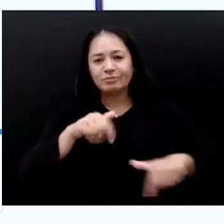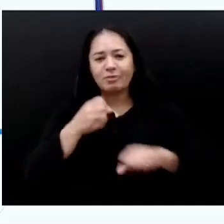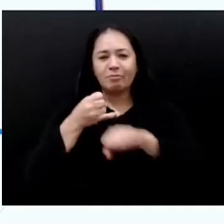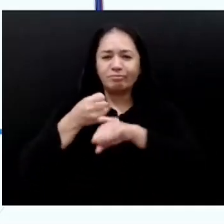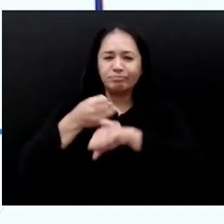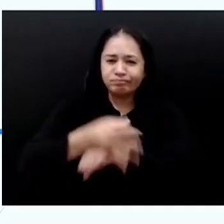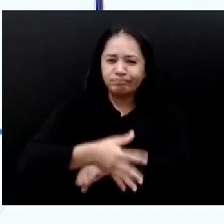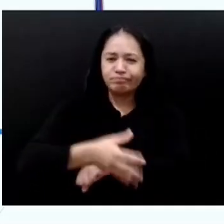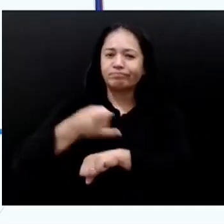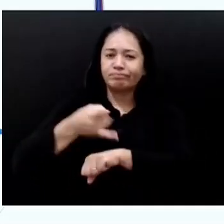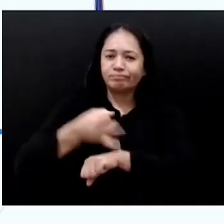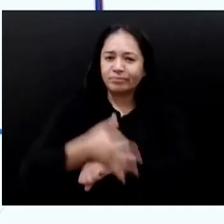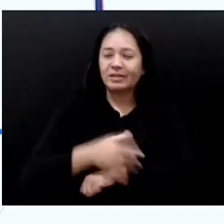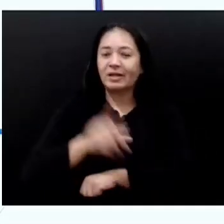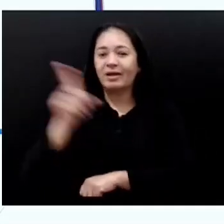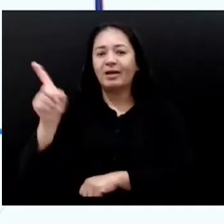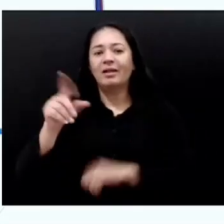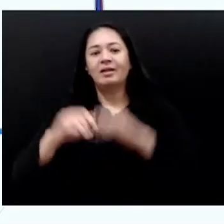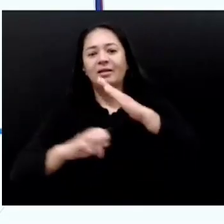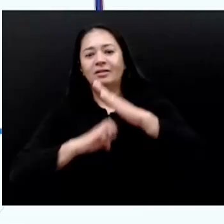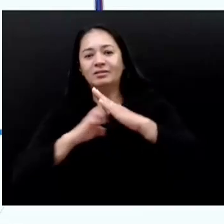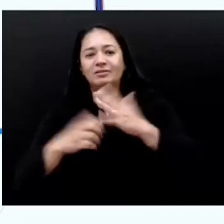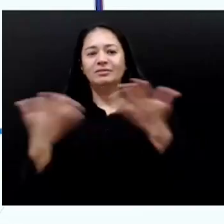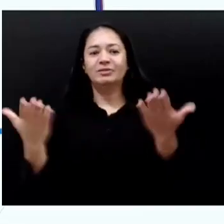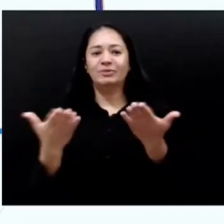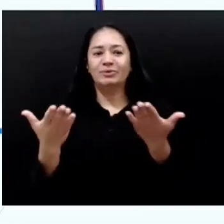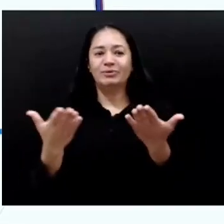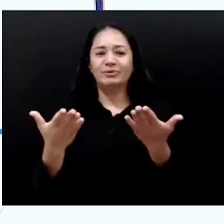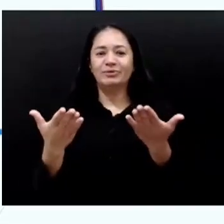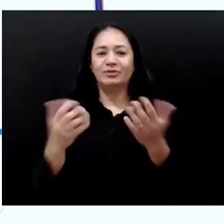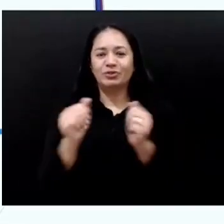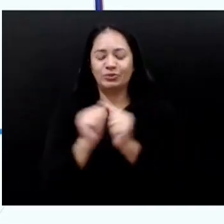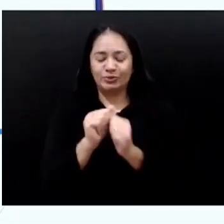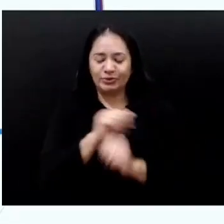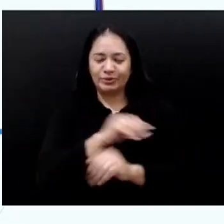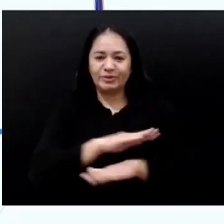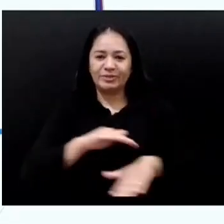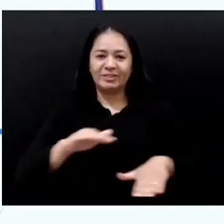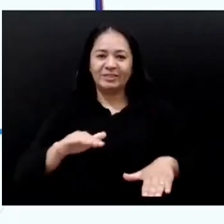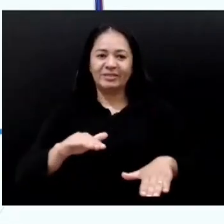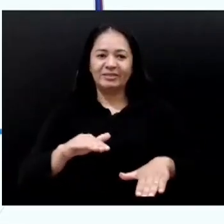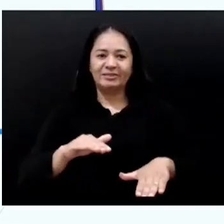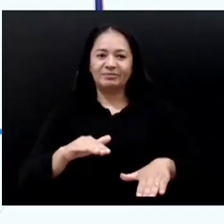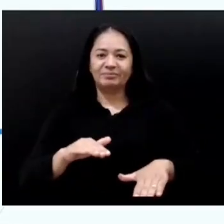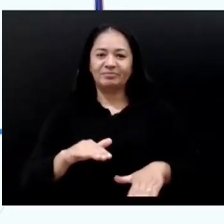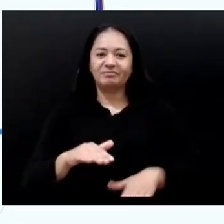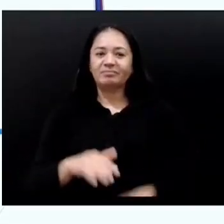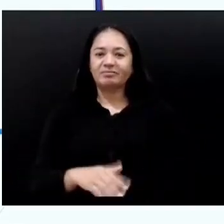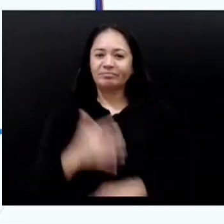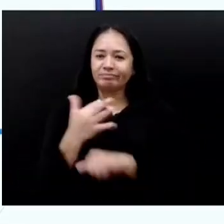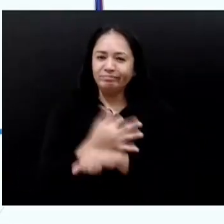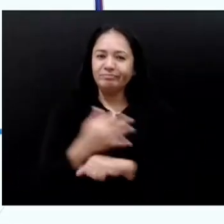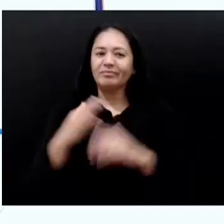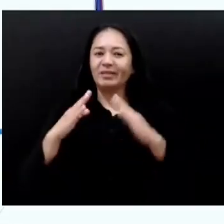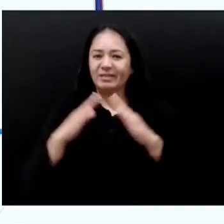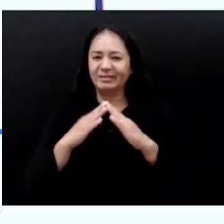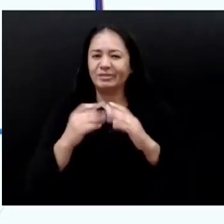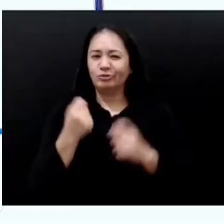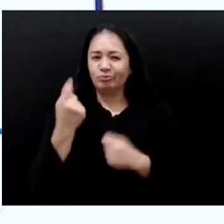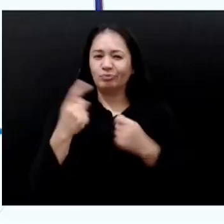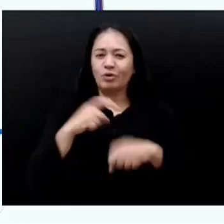destilaria. E hoje, inclusive, com as crianças, né, segurar a bronca em casa em determinados momentos, quando eu tenho que viajar, trabalho,